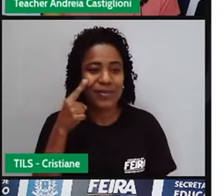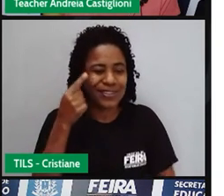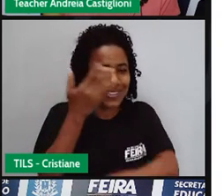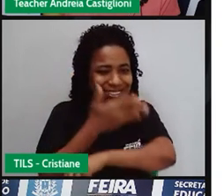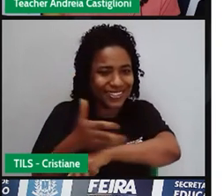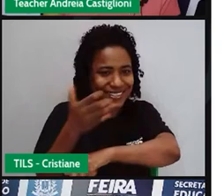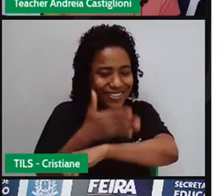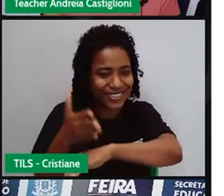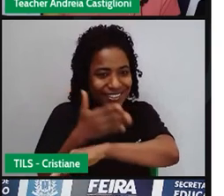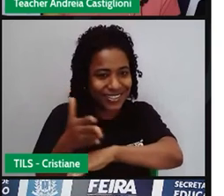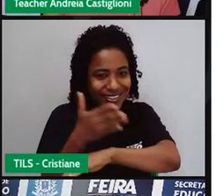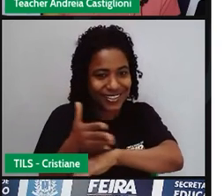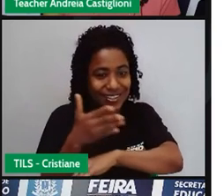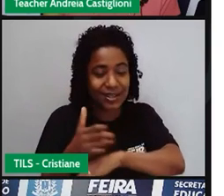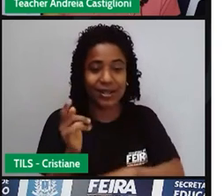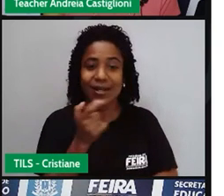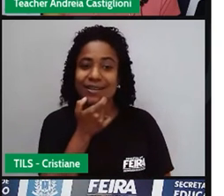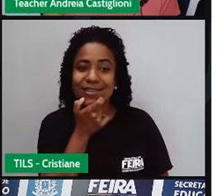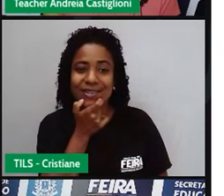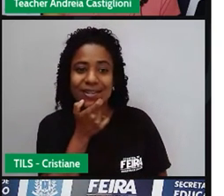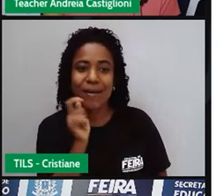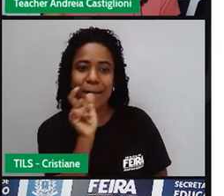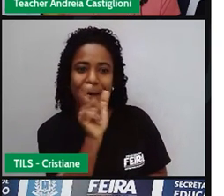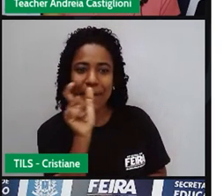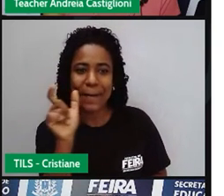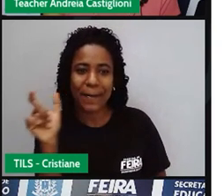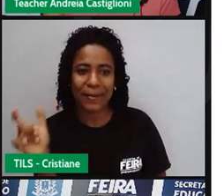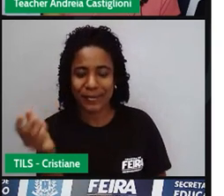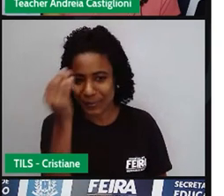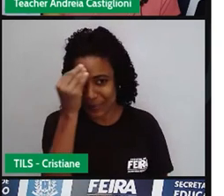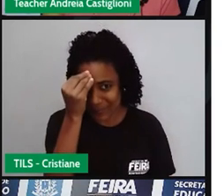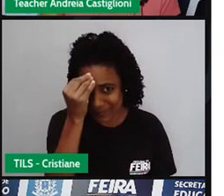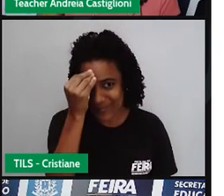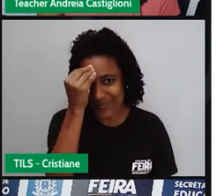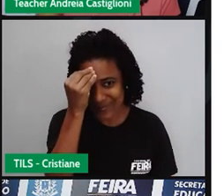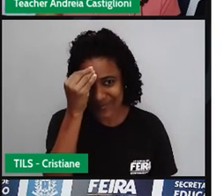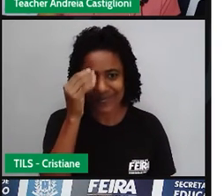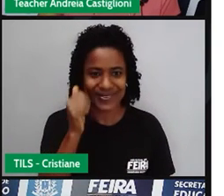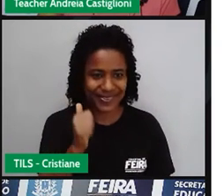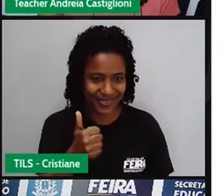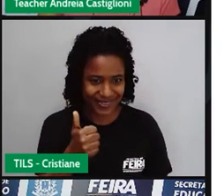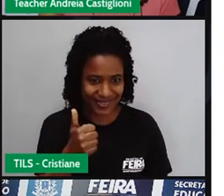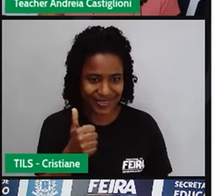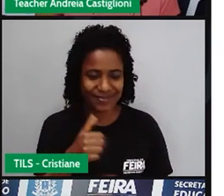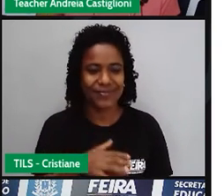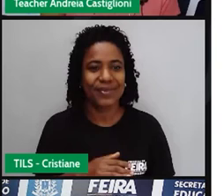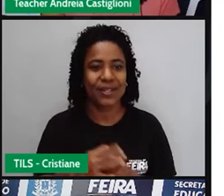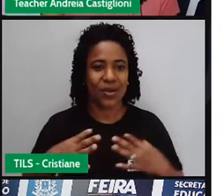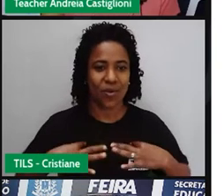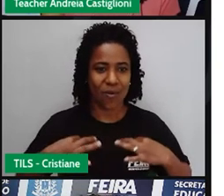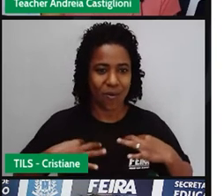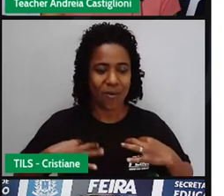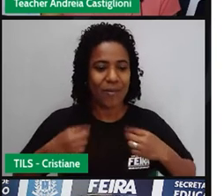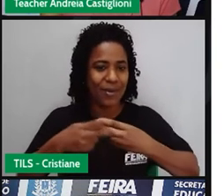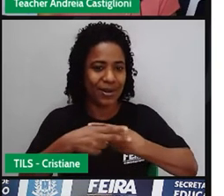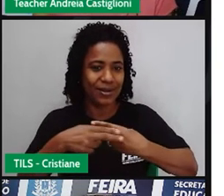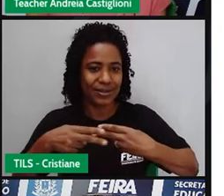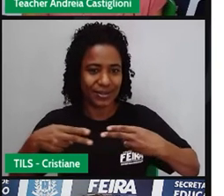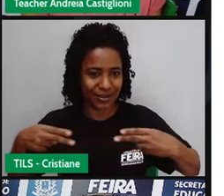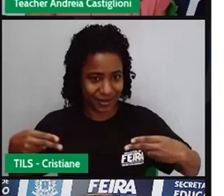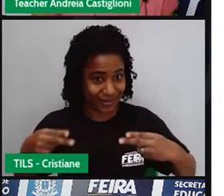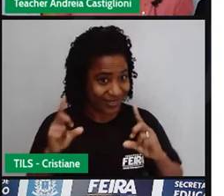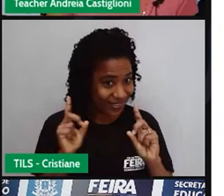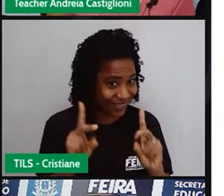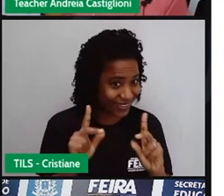praticar um pouco mais a respeito do vocabulário relacionado é por ms sonhos roupas e acessórios